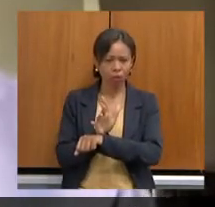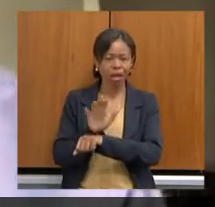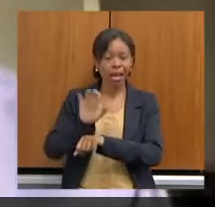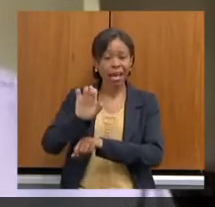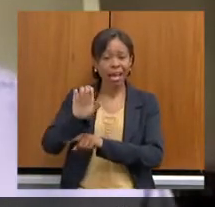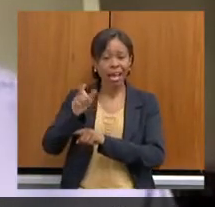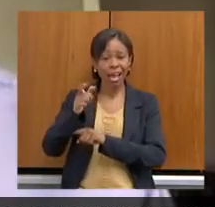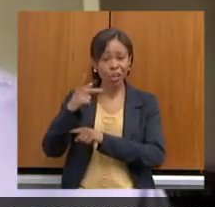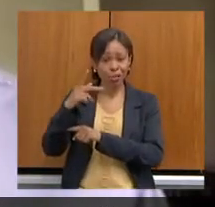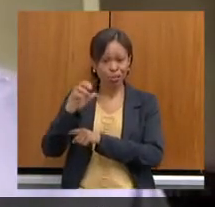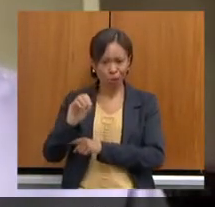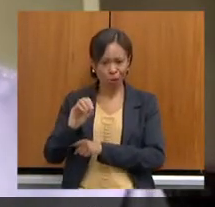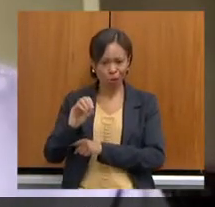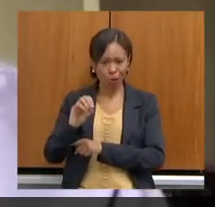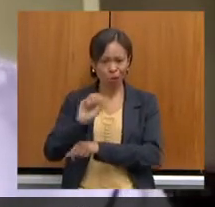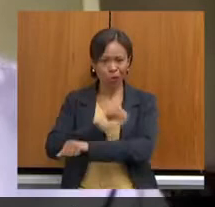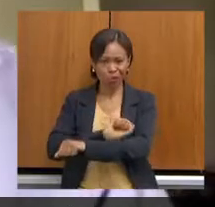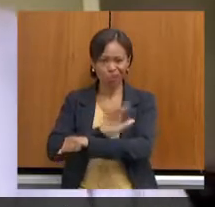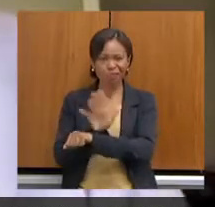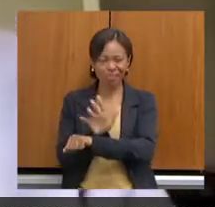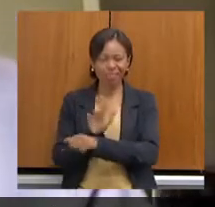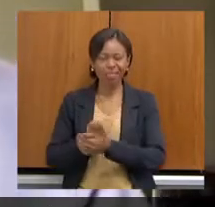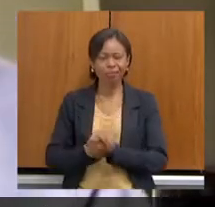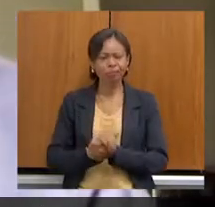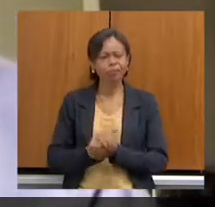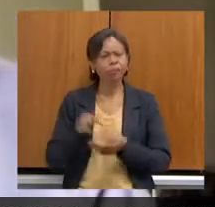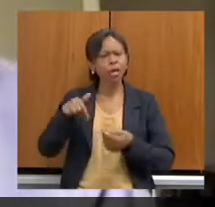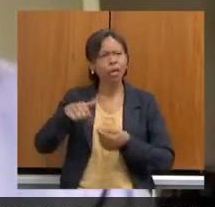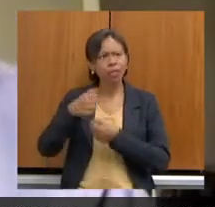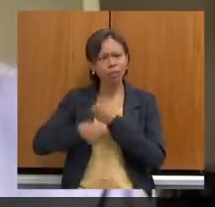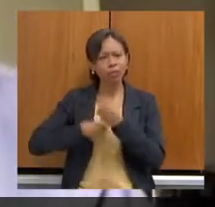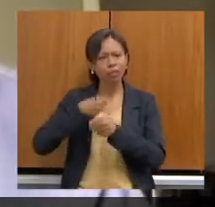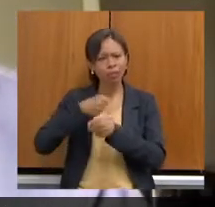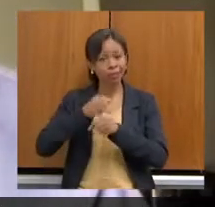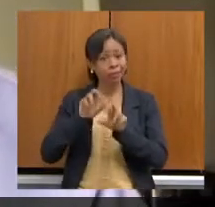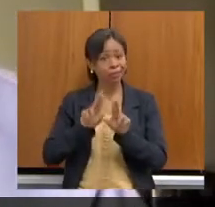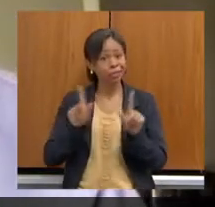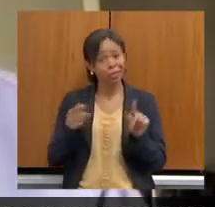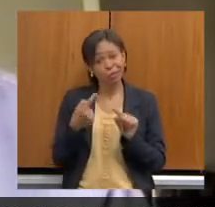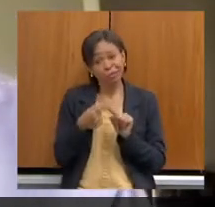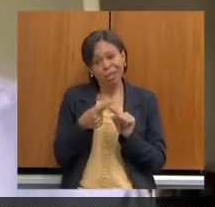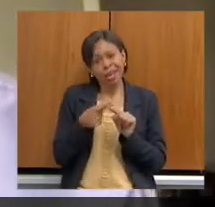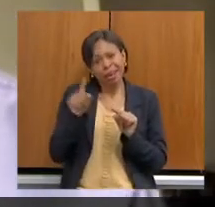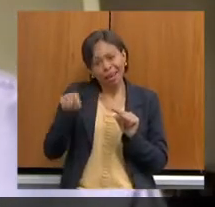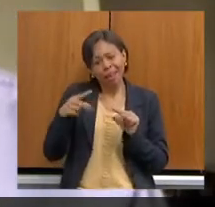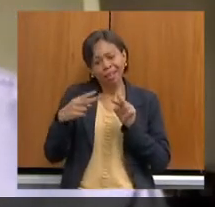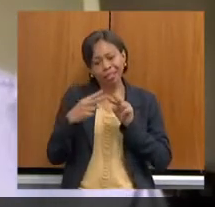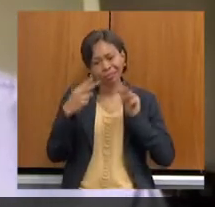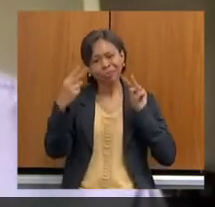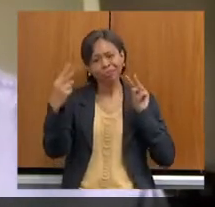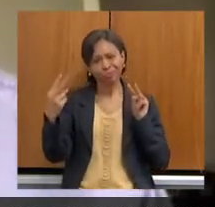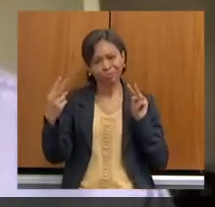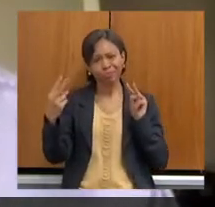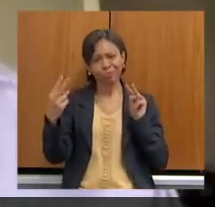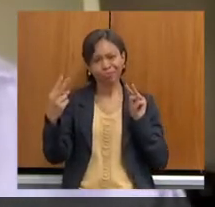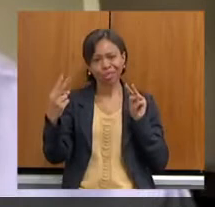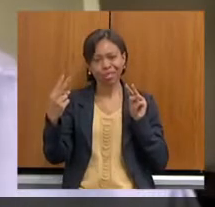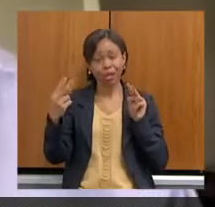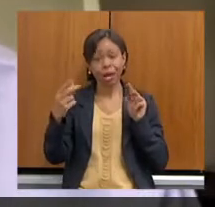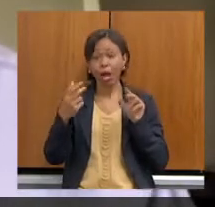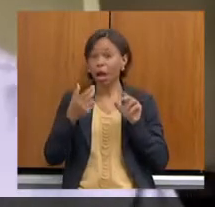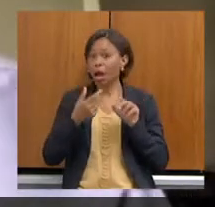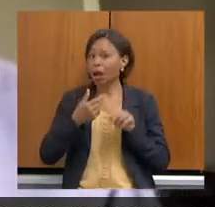esse ano eu amanheci tão mais posição diferente depositou virtual é o maior